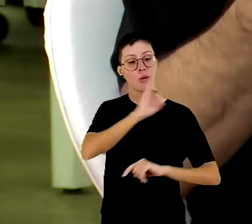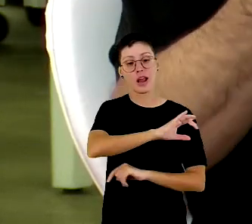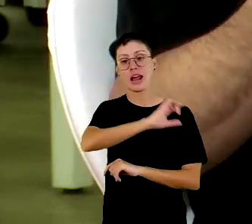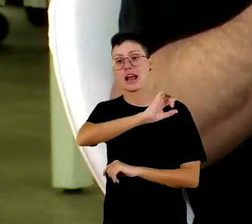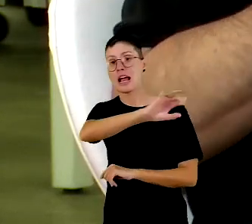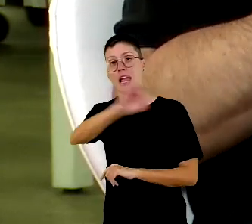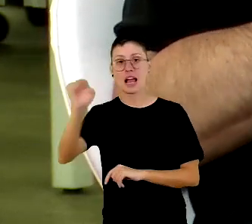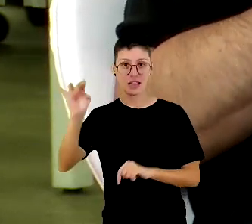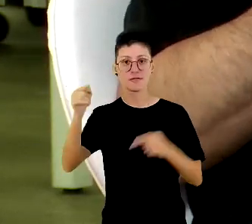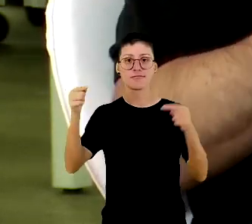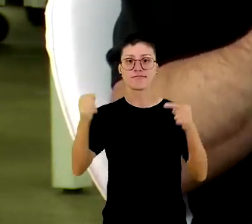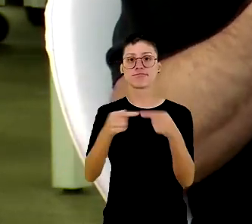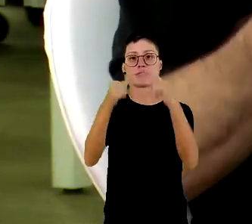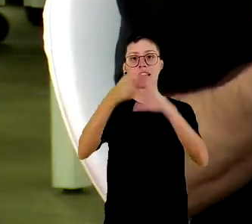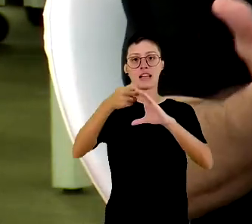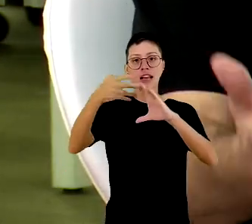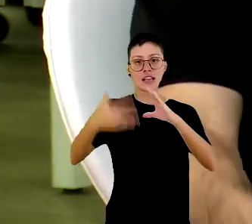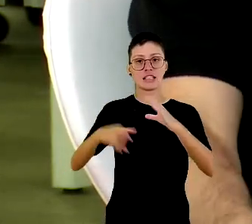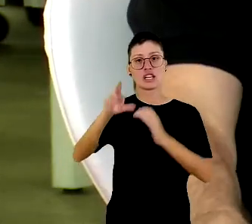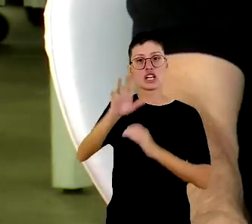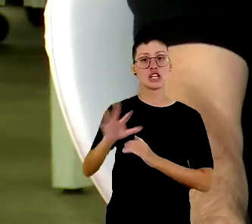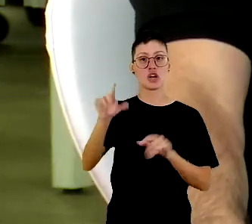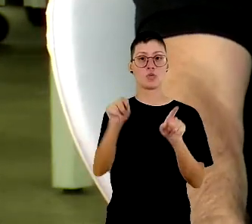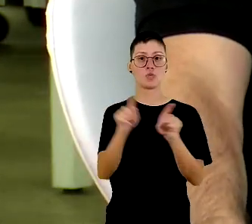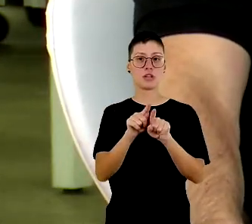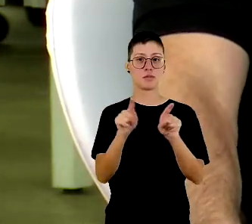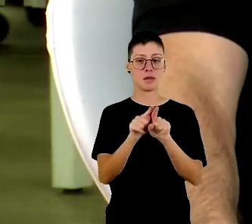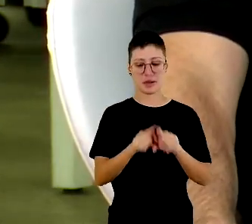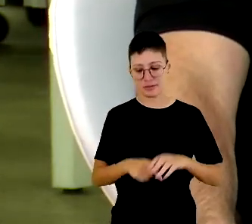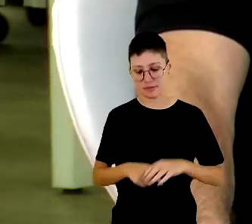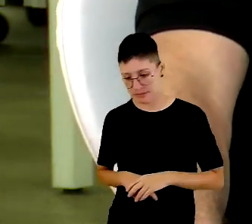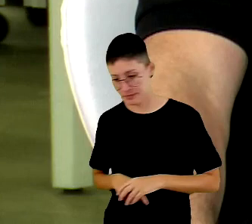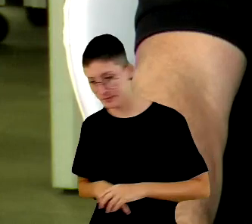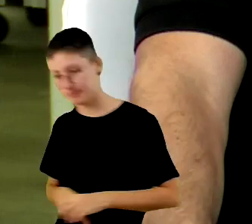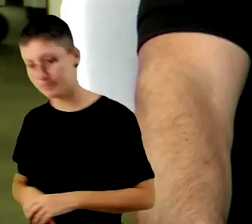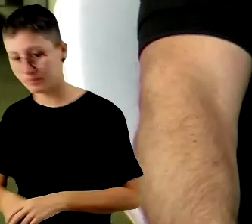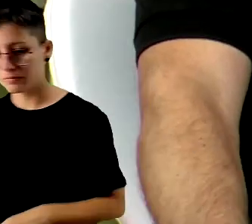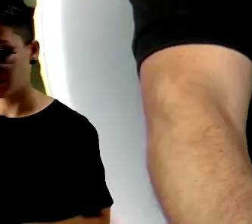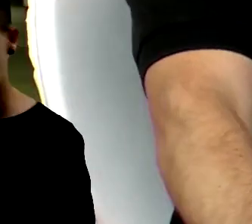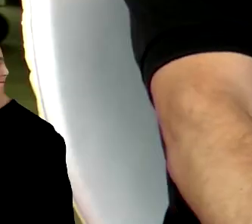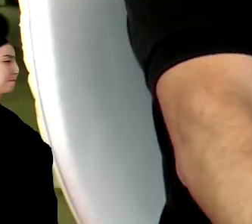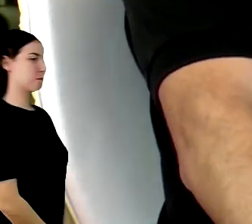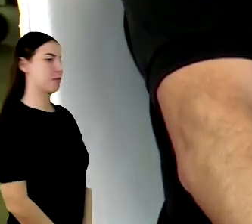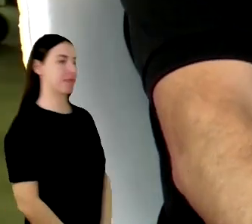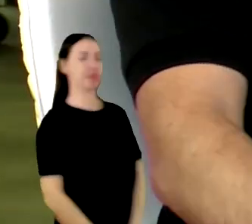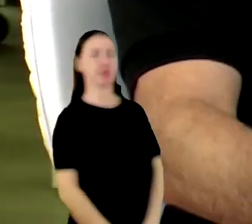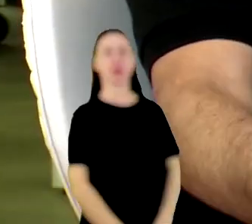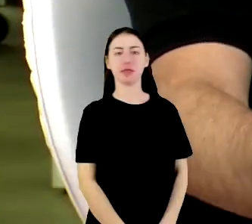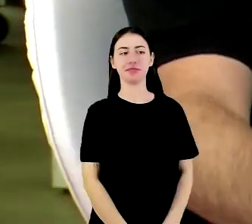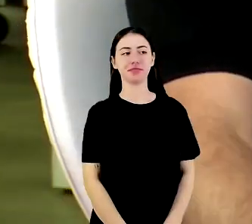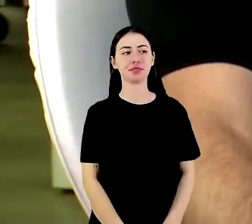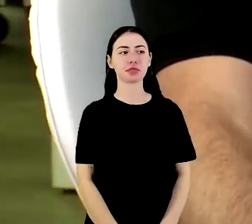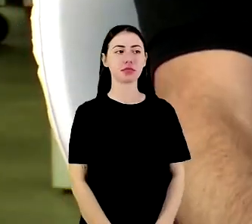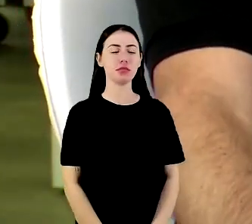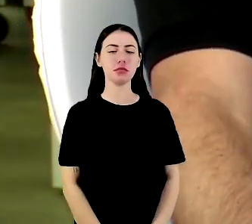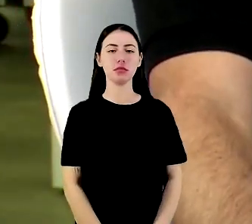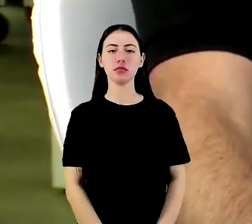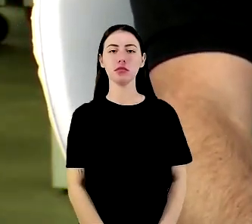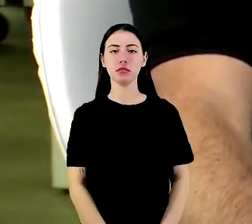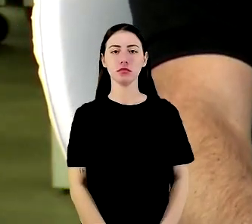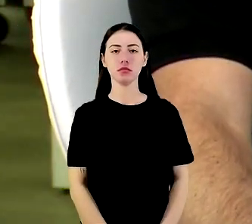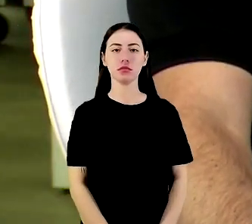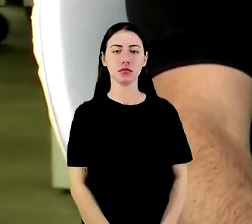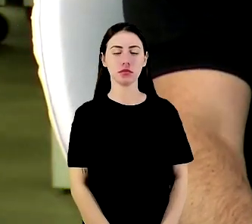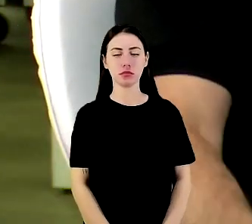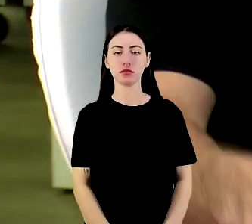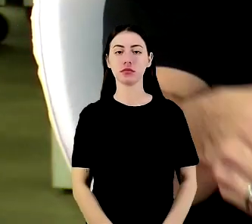cada característica de cada região e de cada consumidor? Eu acho que é importante a gente ter essa visão que, muitas vezes, de novo, não é o mesmo